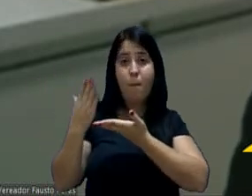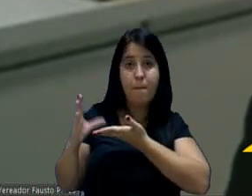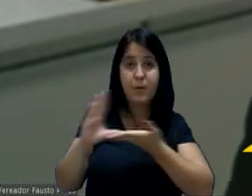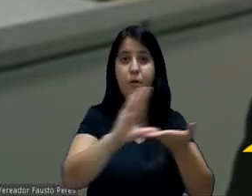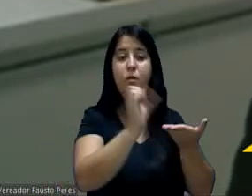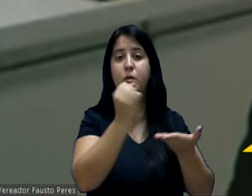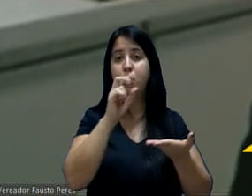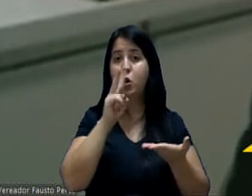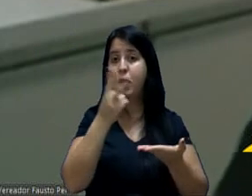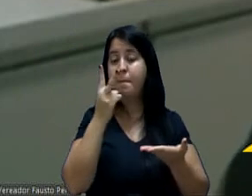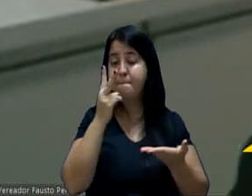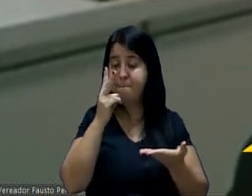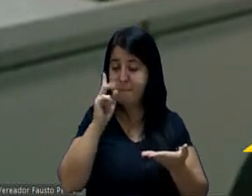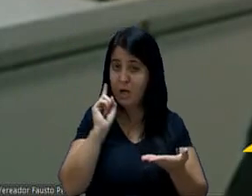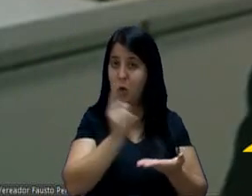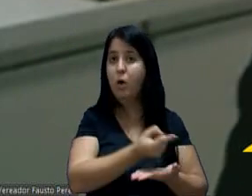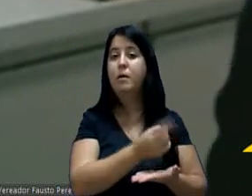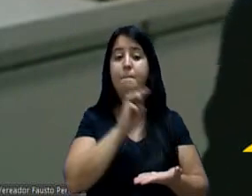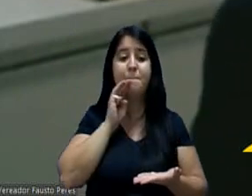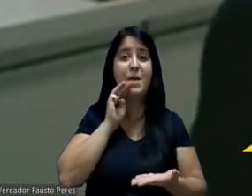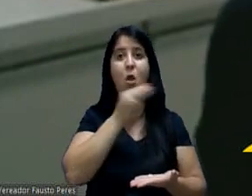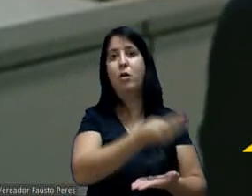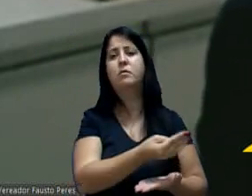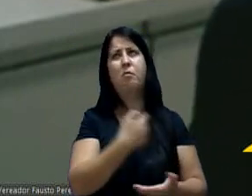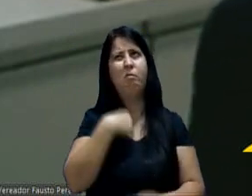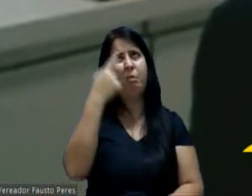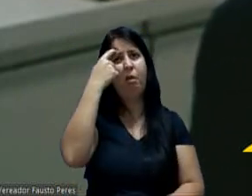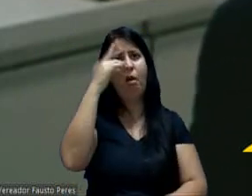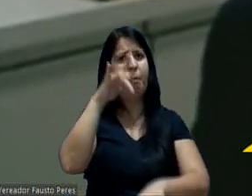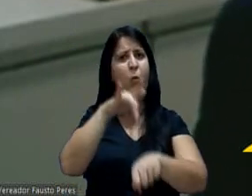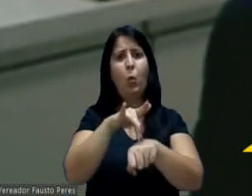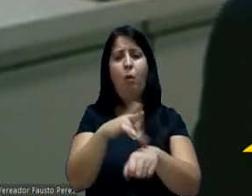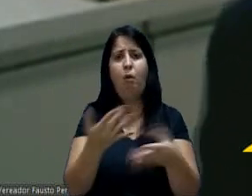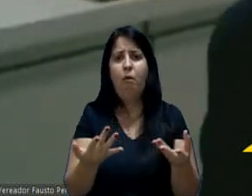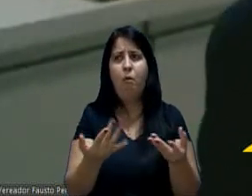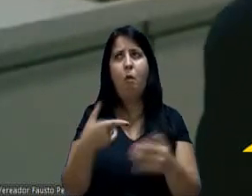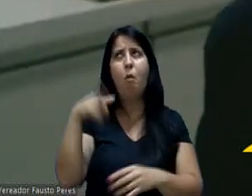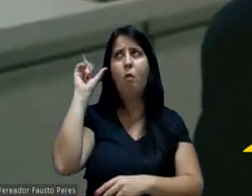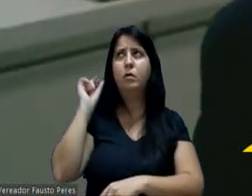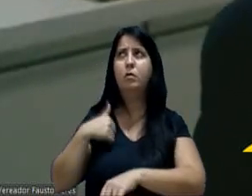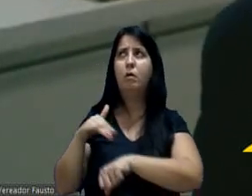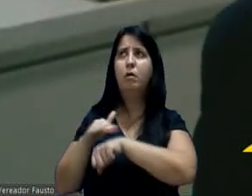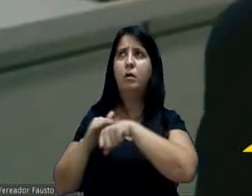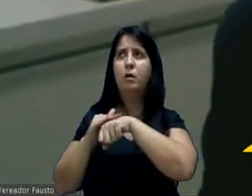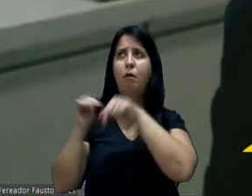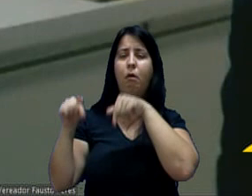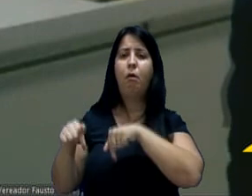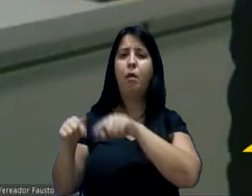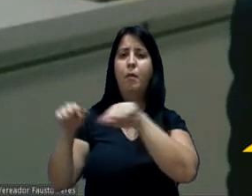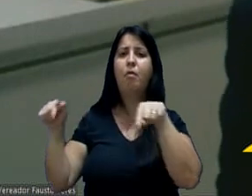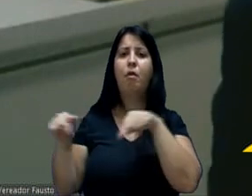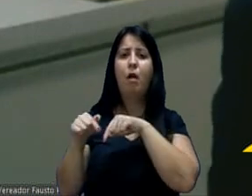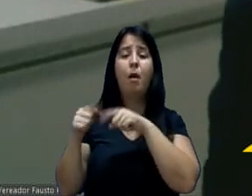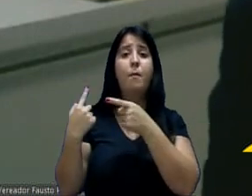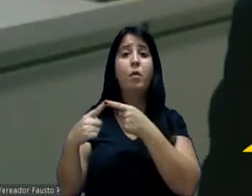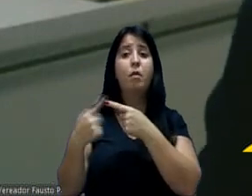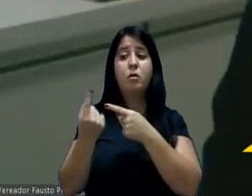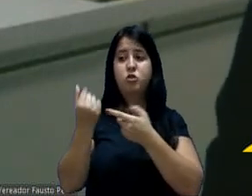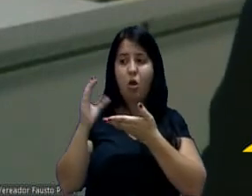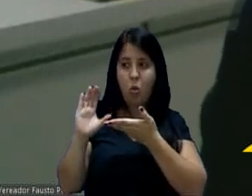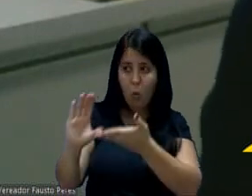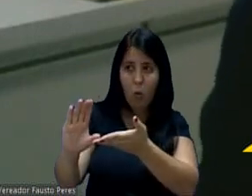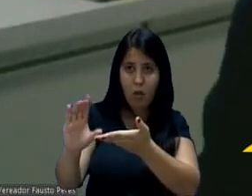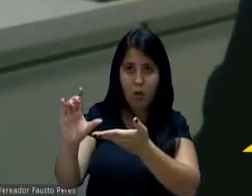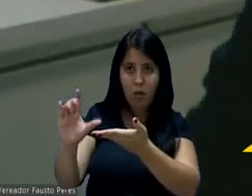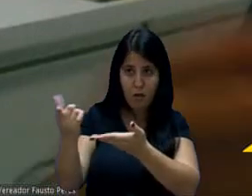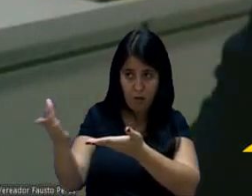82 milhões para o município, que eu achei um absurdo. Estava discutindo isso ontem aqui no gabinete, França, que com todo esse recurso aí que